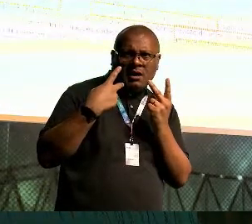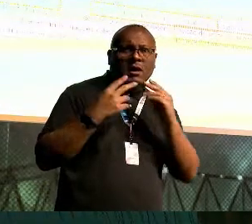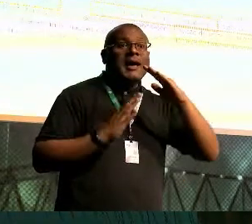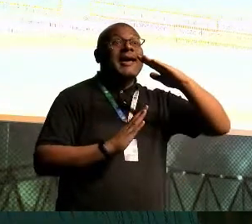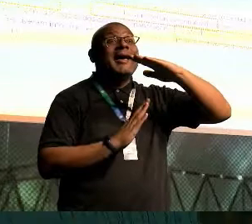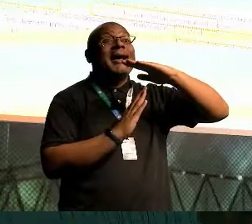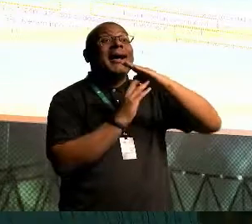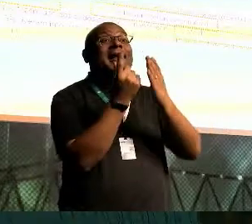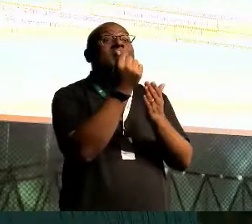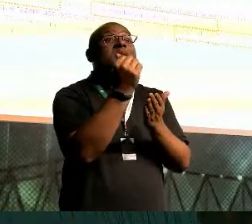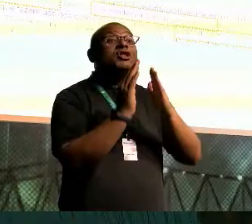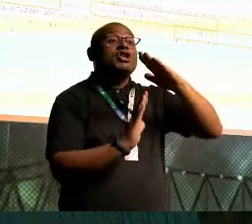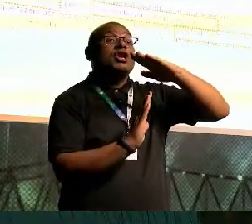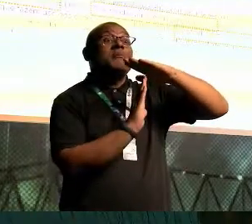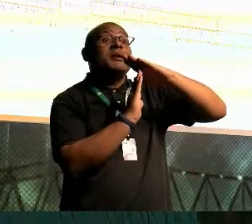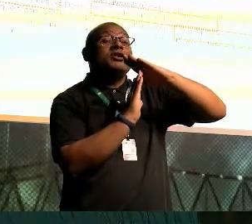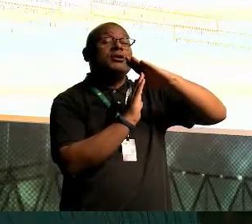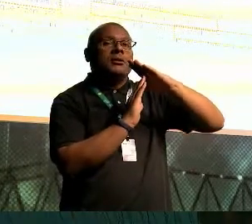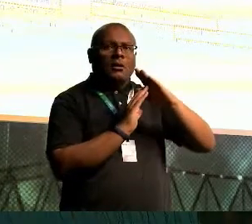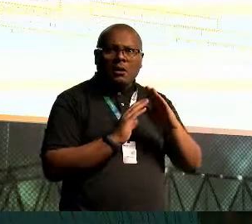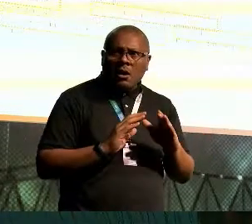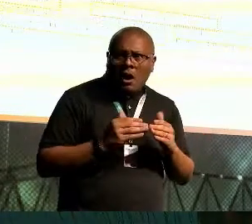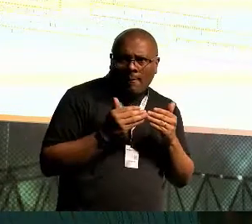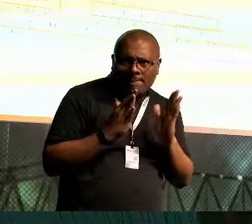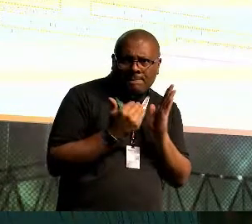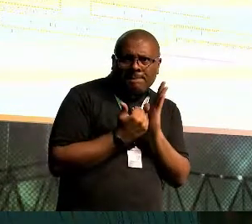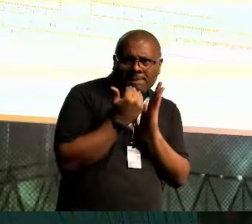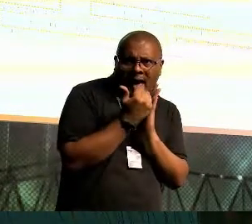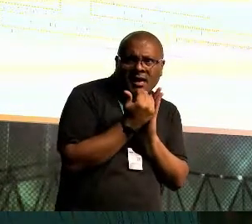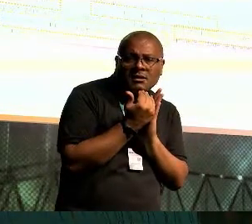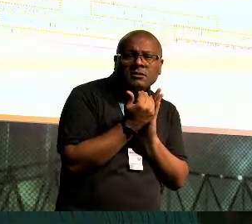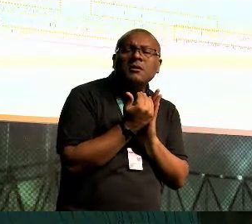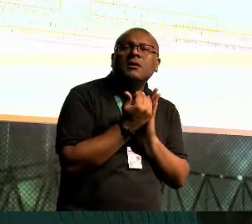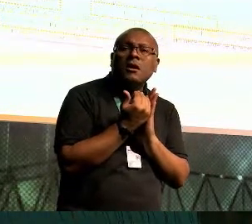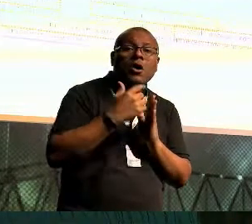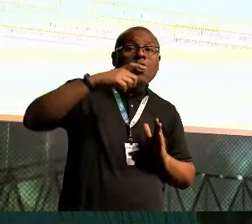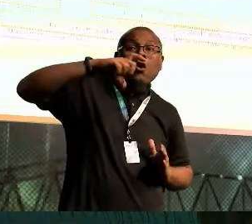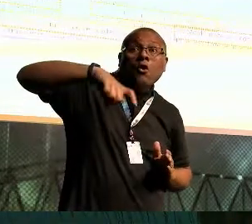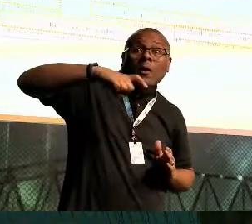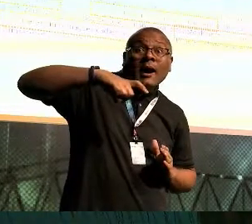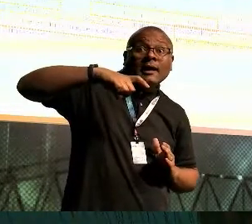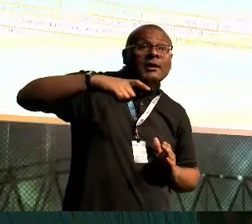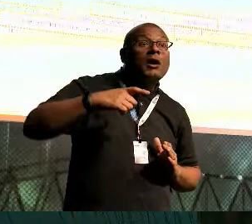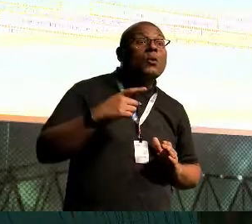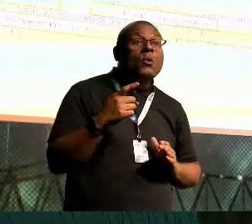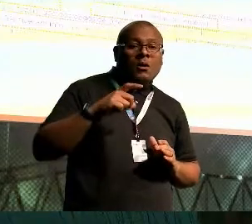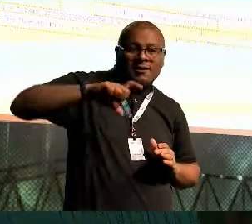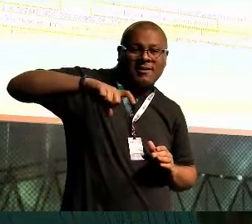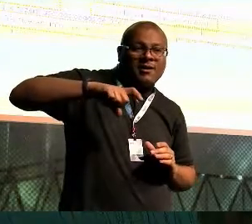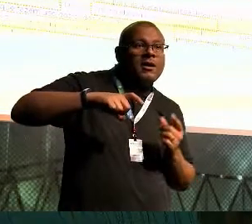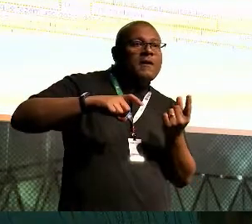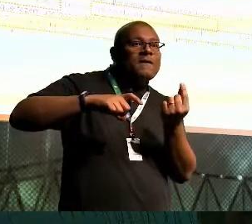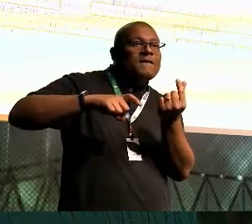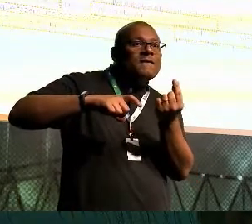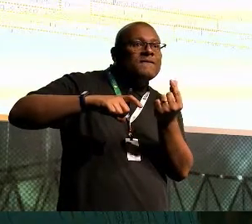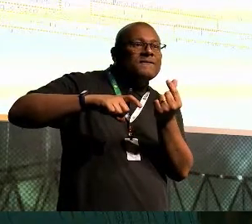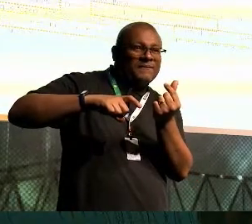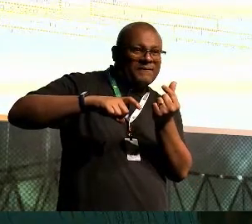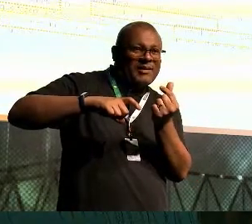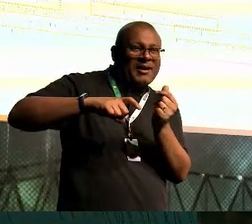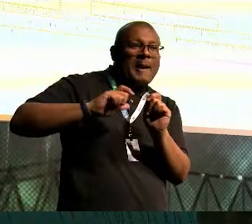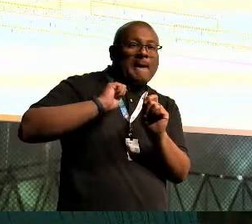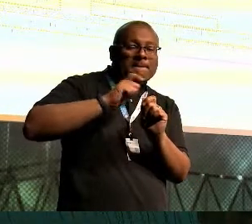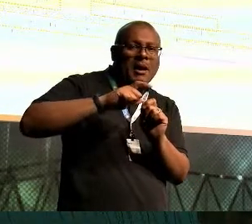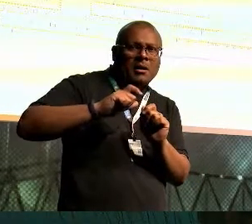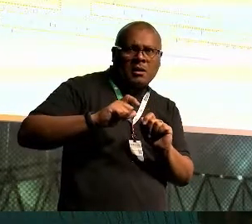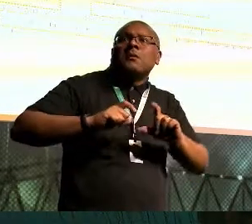de crédito e um upgrade no cartão. Claro, porque às vezes no Banco do Brasil ele tem um valor de mensal